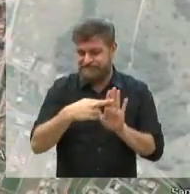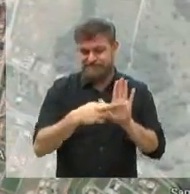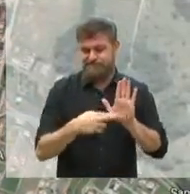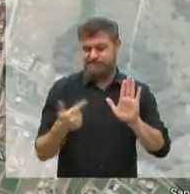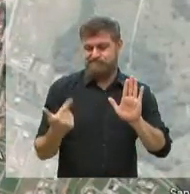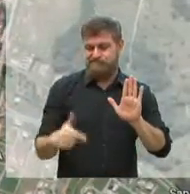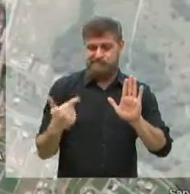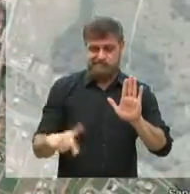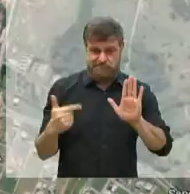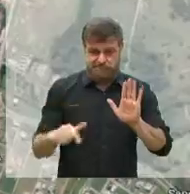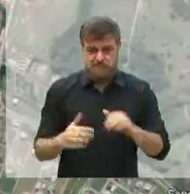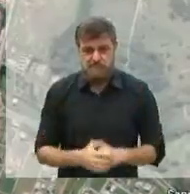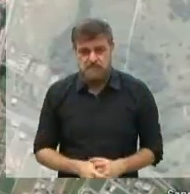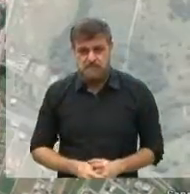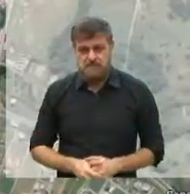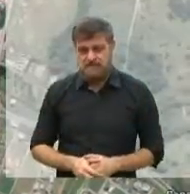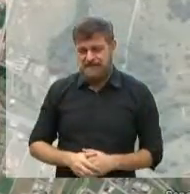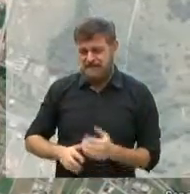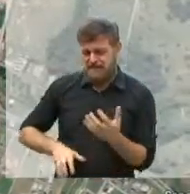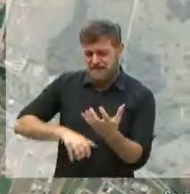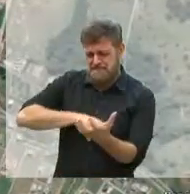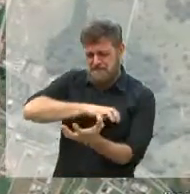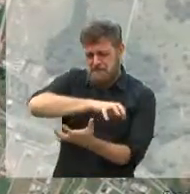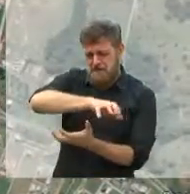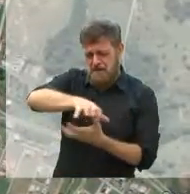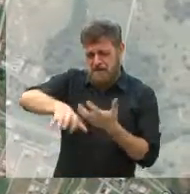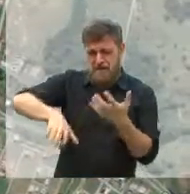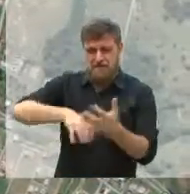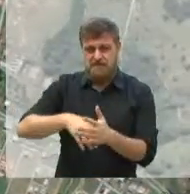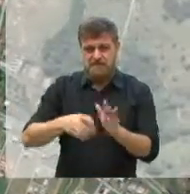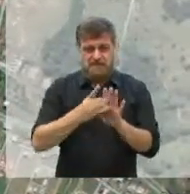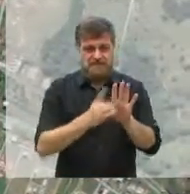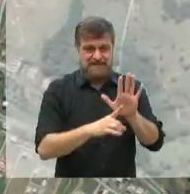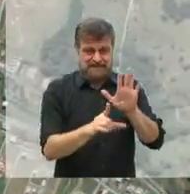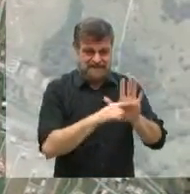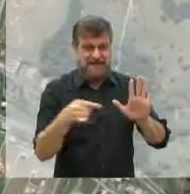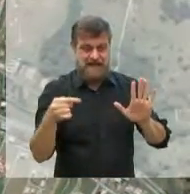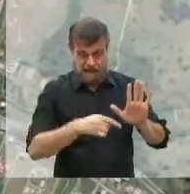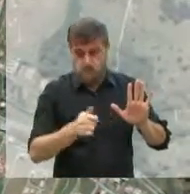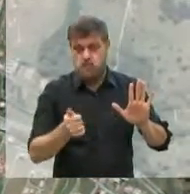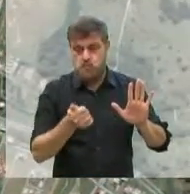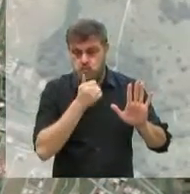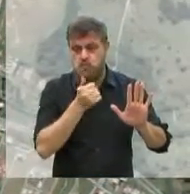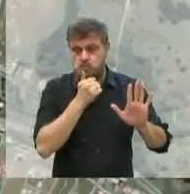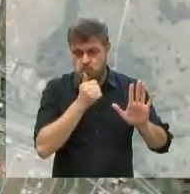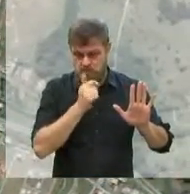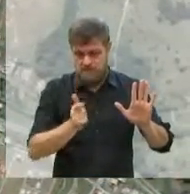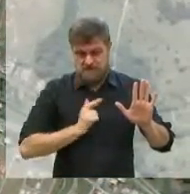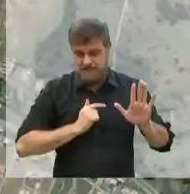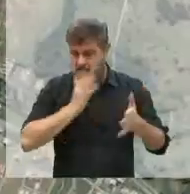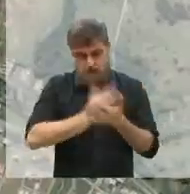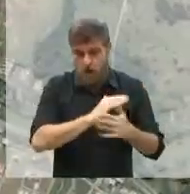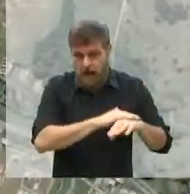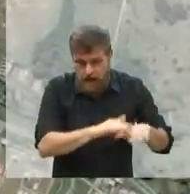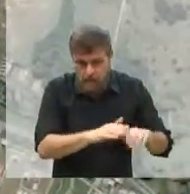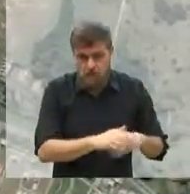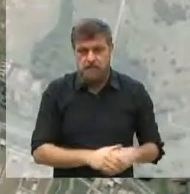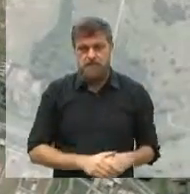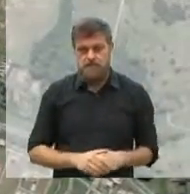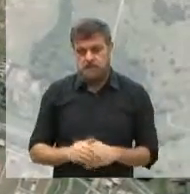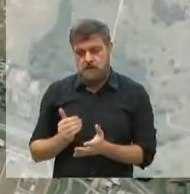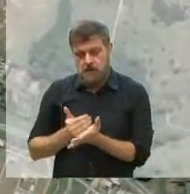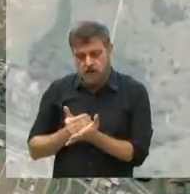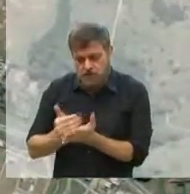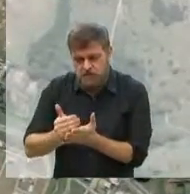desordenada. E com a sua desorganização, o decreto ainda existia. Ele nunca acabou. Então começou-se